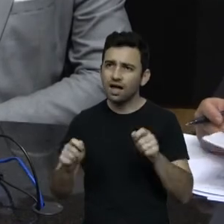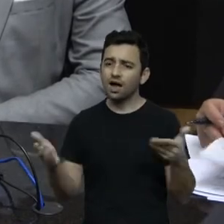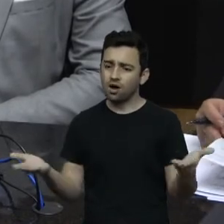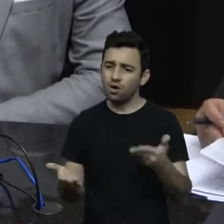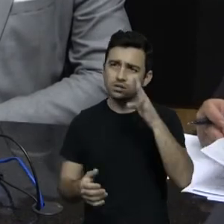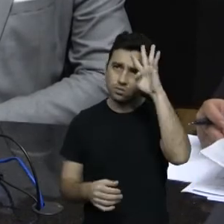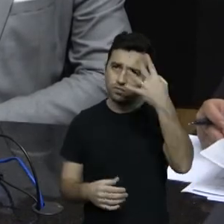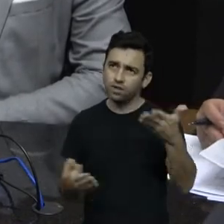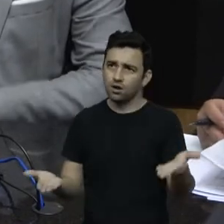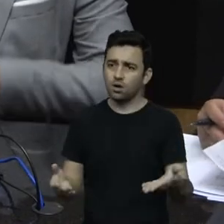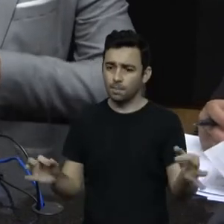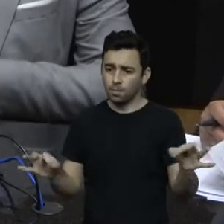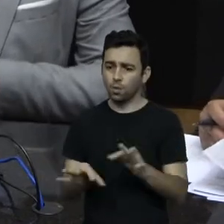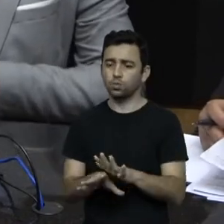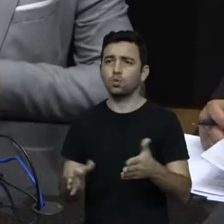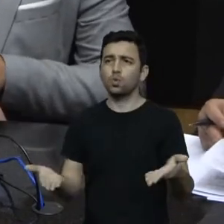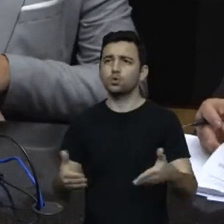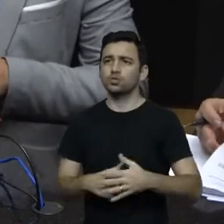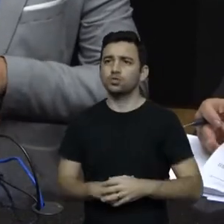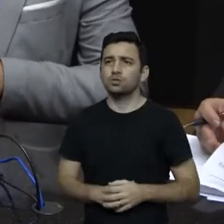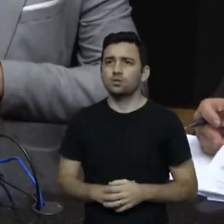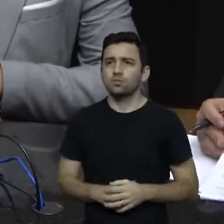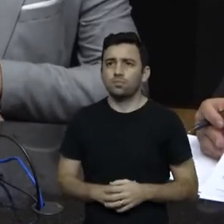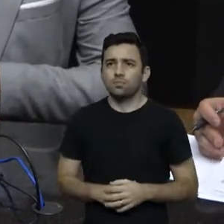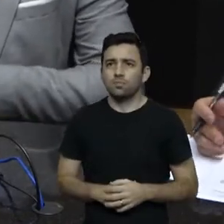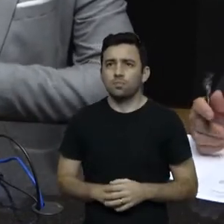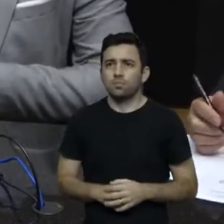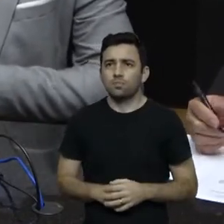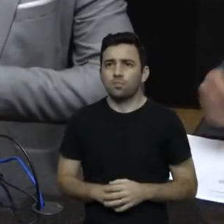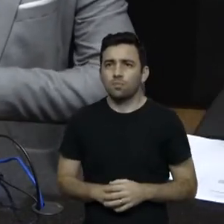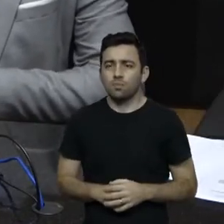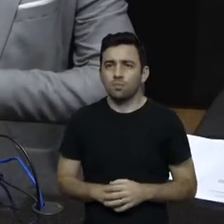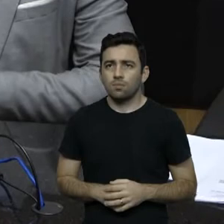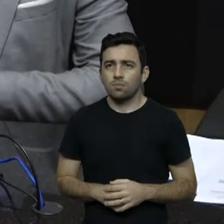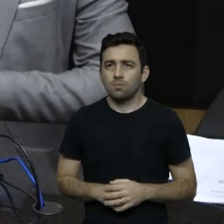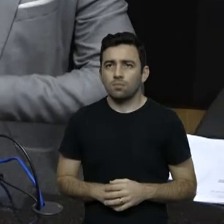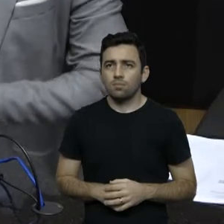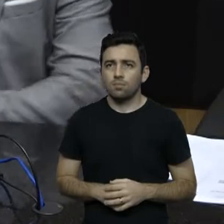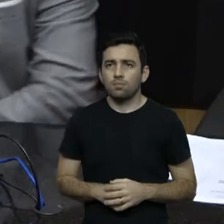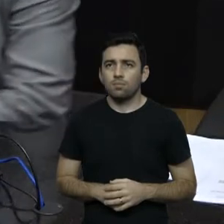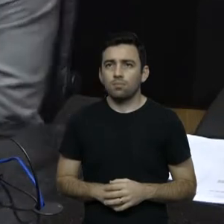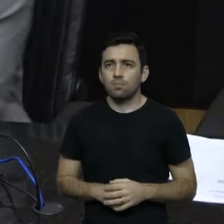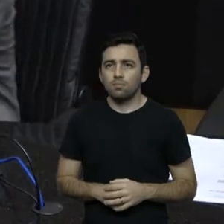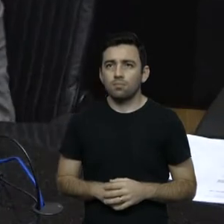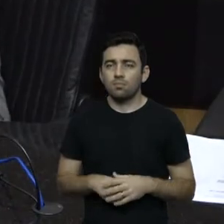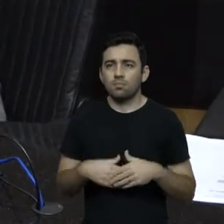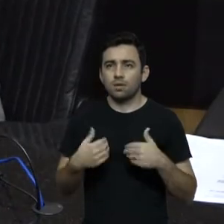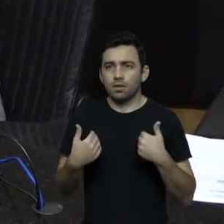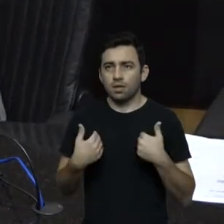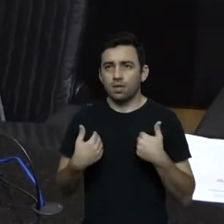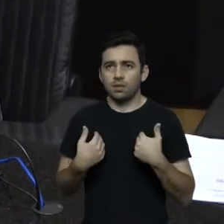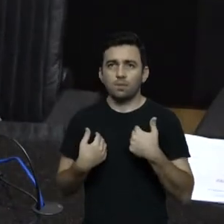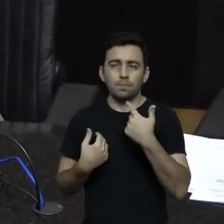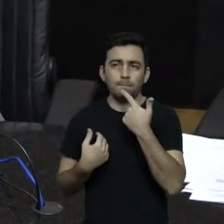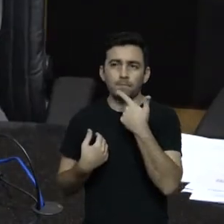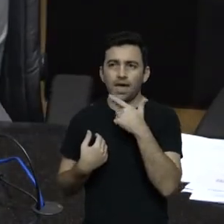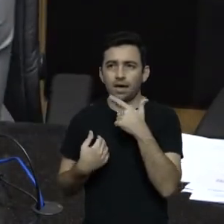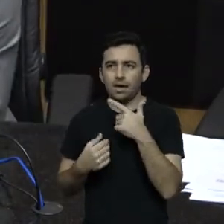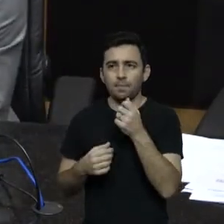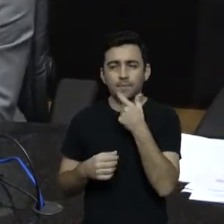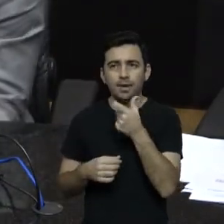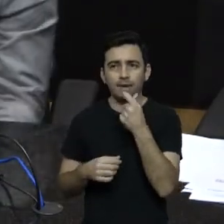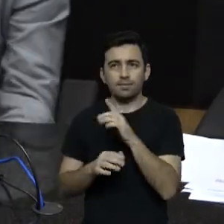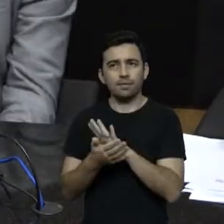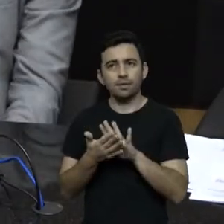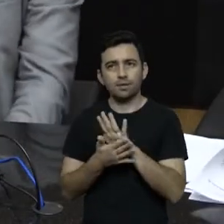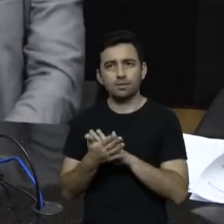solução dela aqui pronta hoje pronta então a senhora não não sirvo piada pronta por caridade de Deus